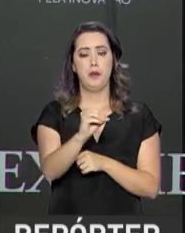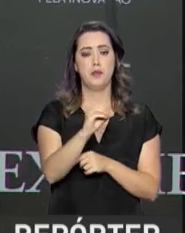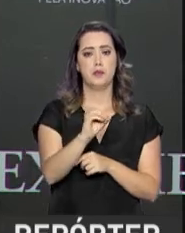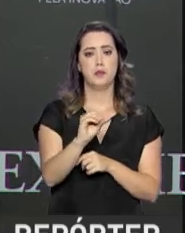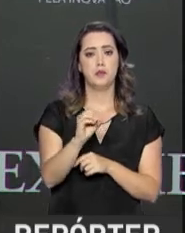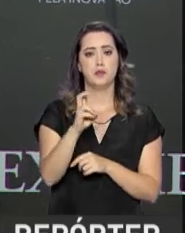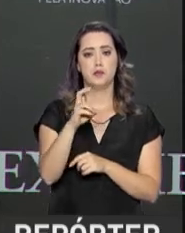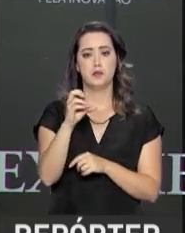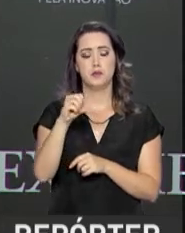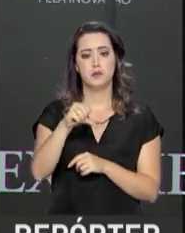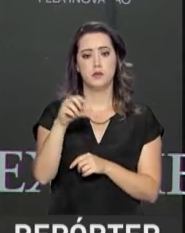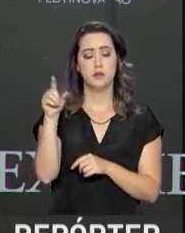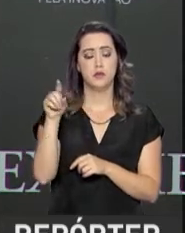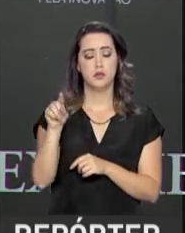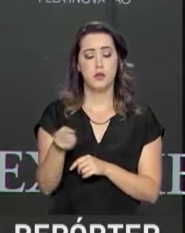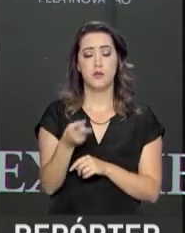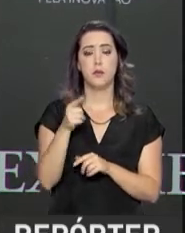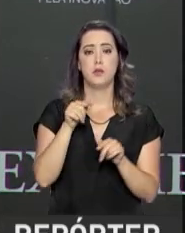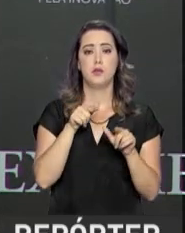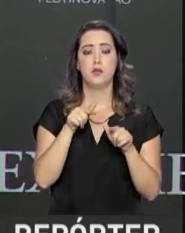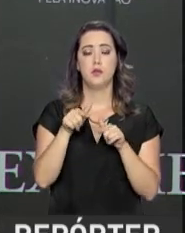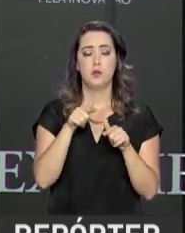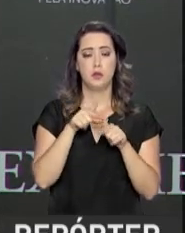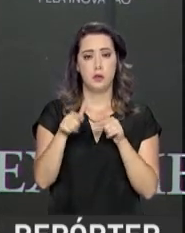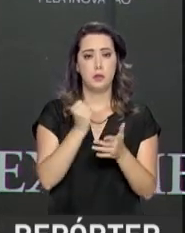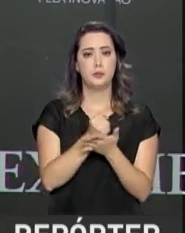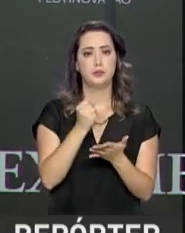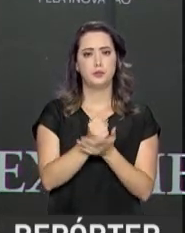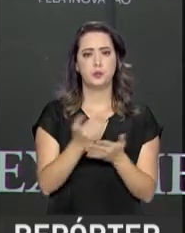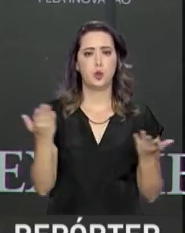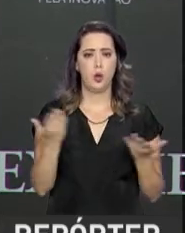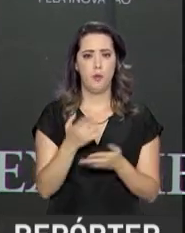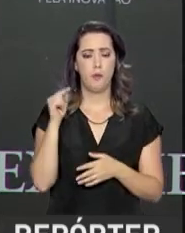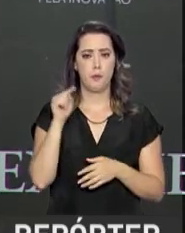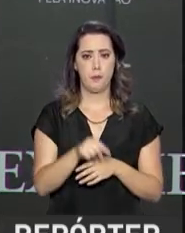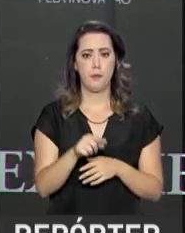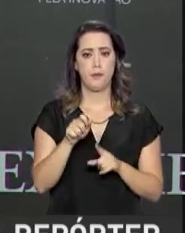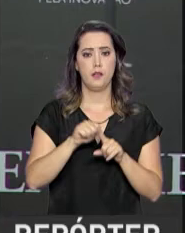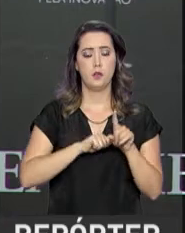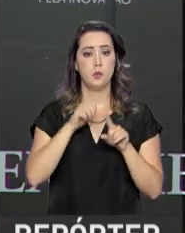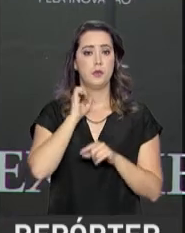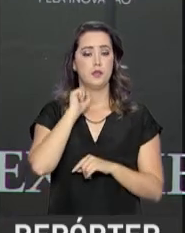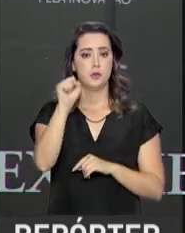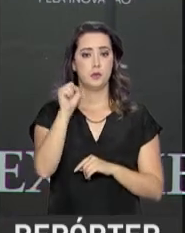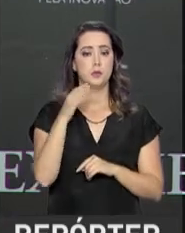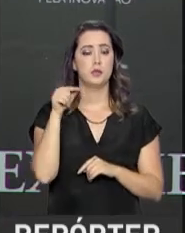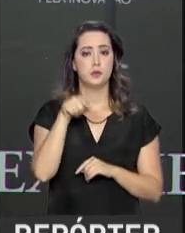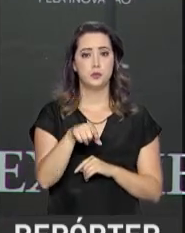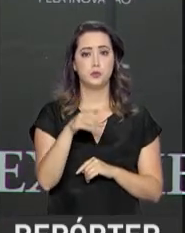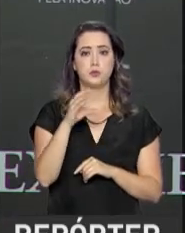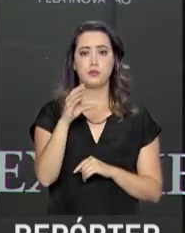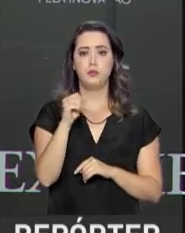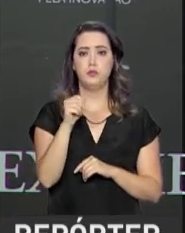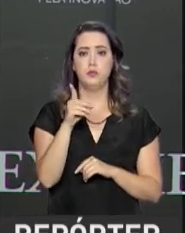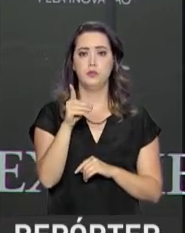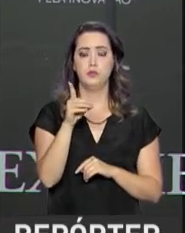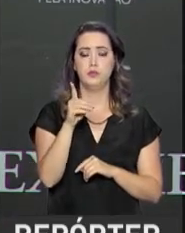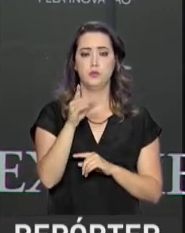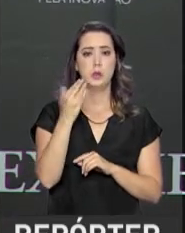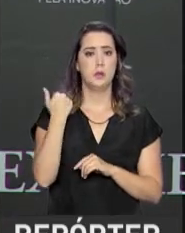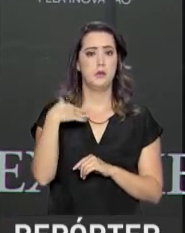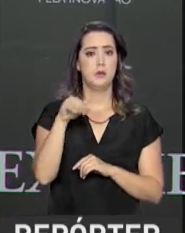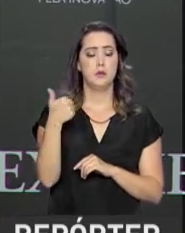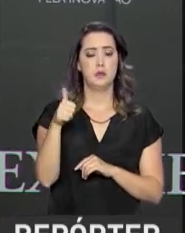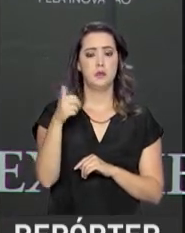cerca de 59 mil e hoje acaba de receber aqui que no mês de abril dados do caged nós tivemos mais